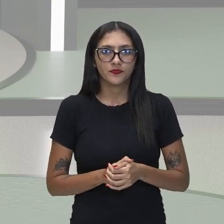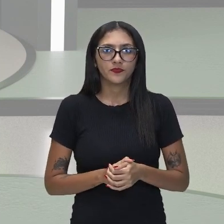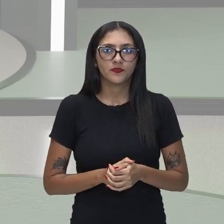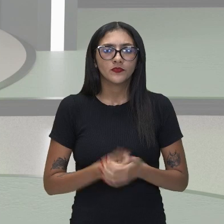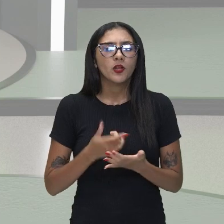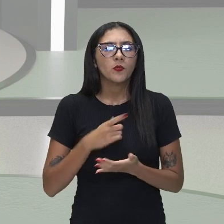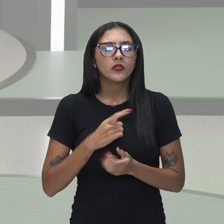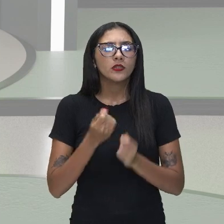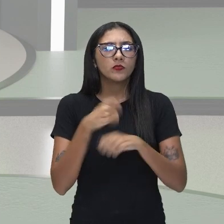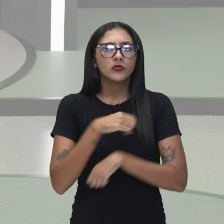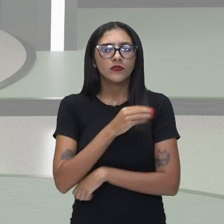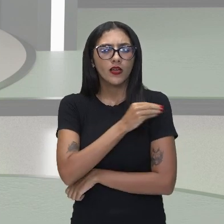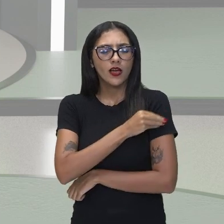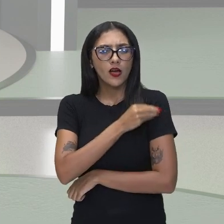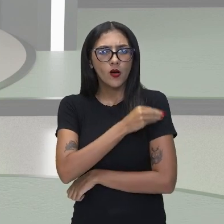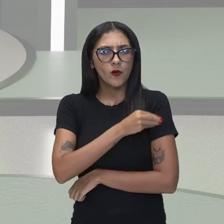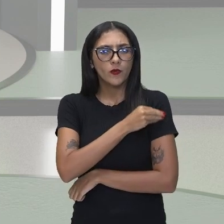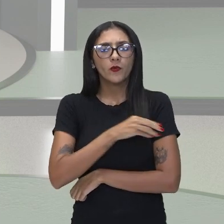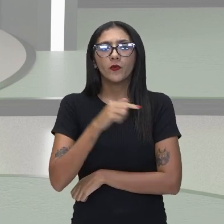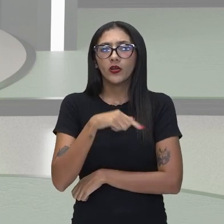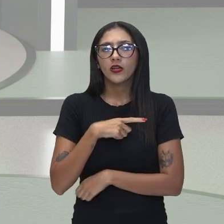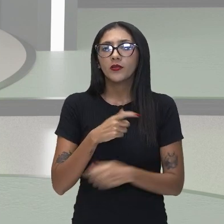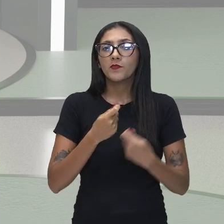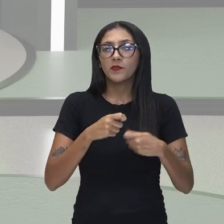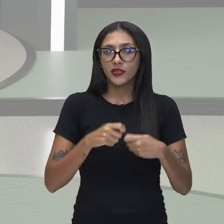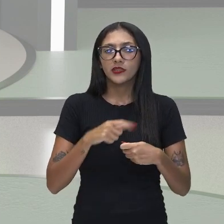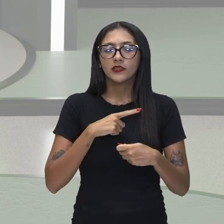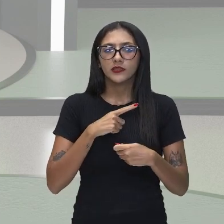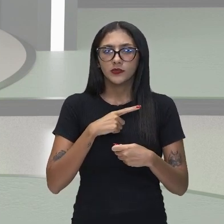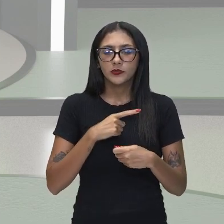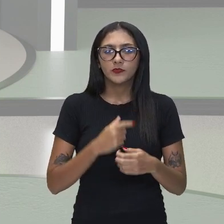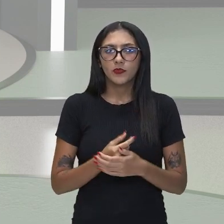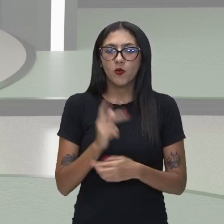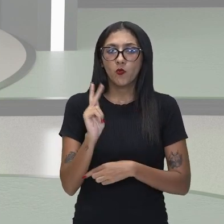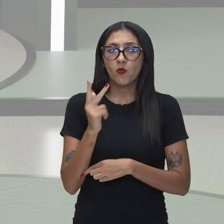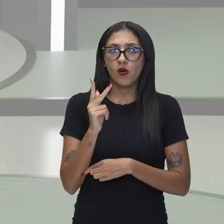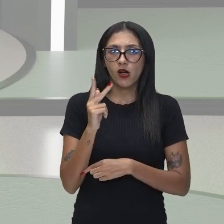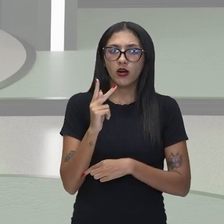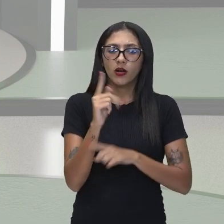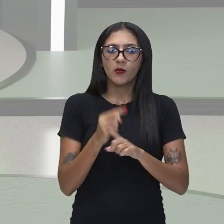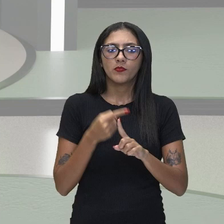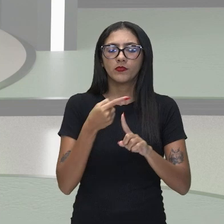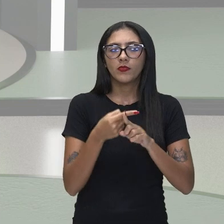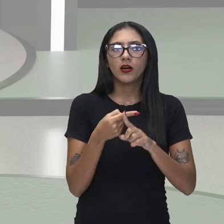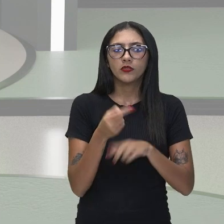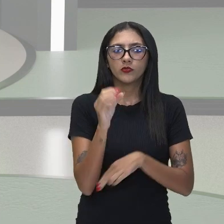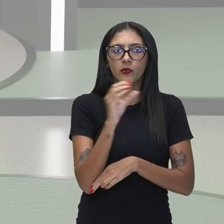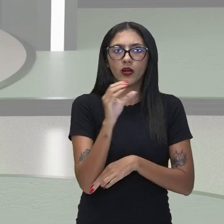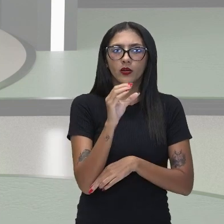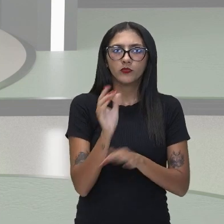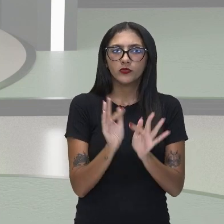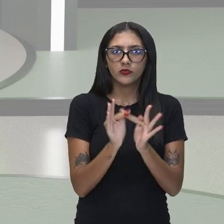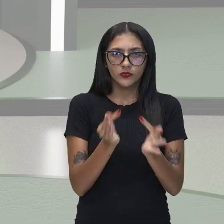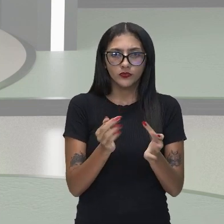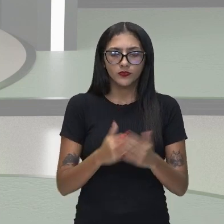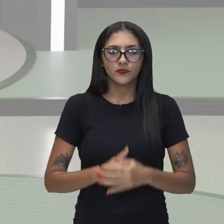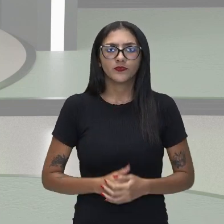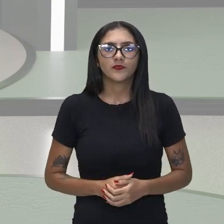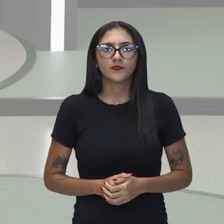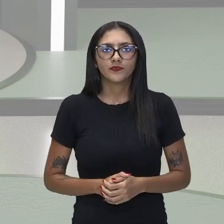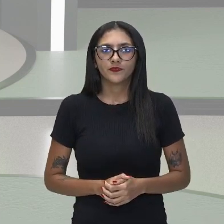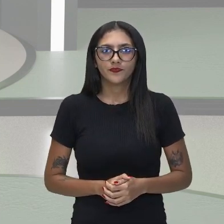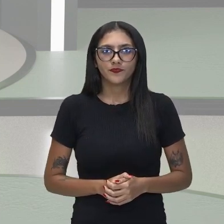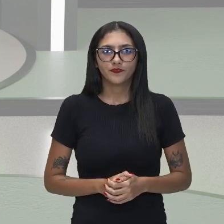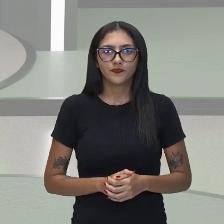álcool, ele tem que ter a hidroxila, ou seja, o grupo OH ligado a um carbono saturado. Além do